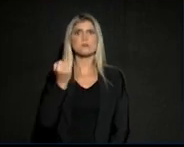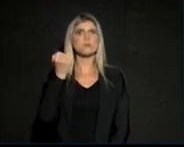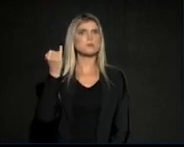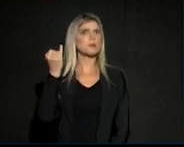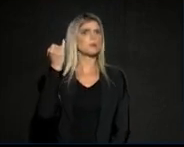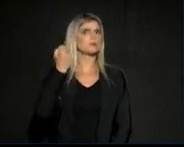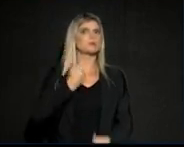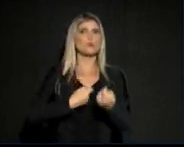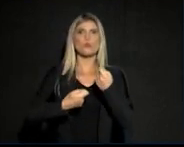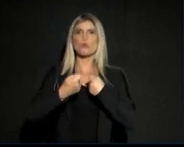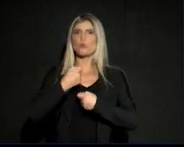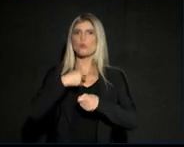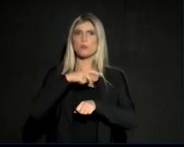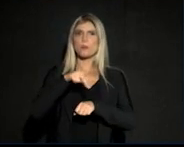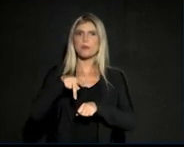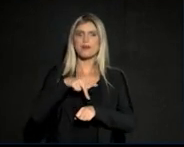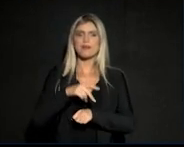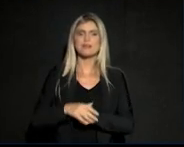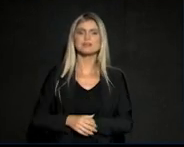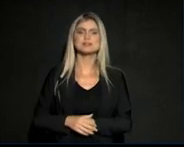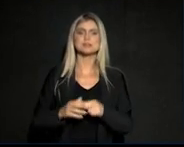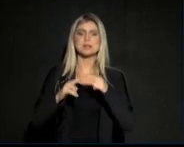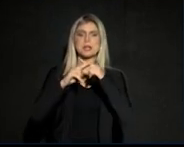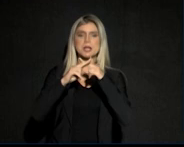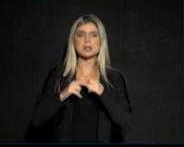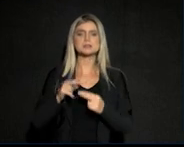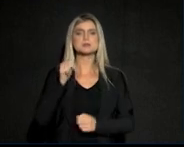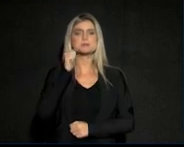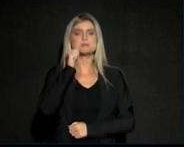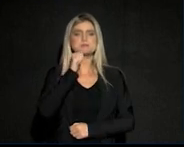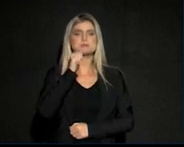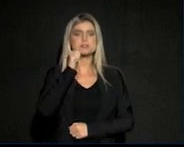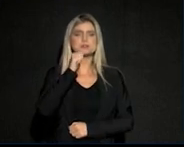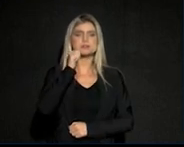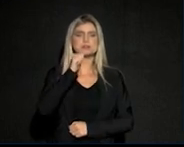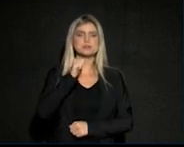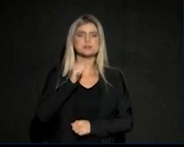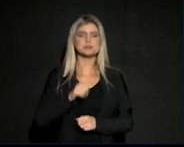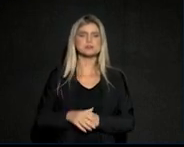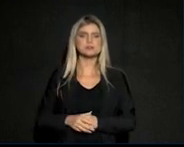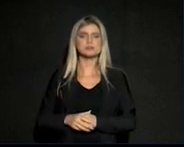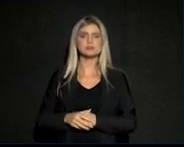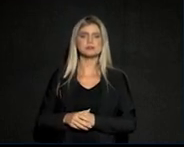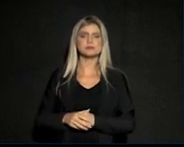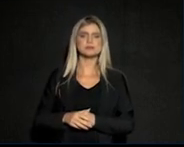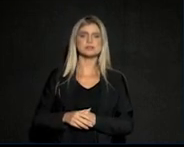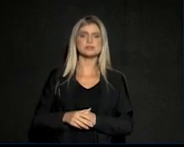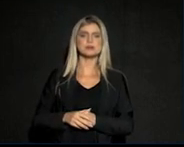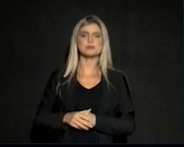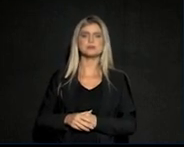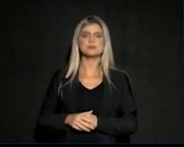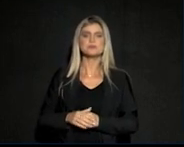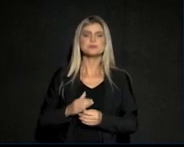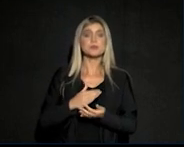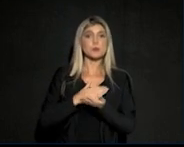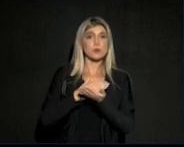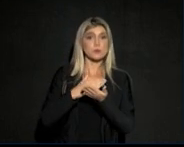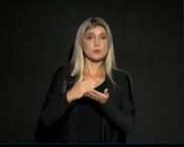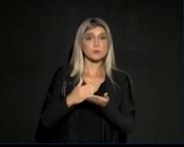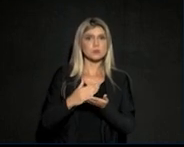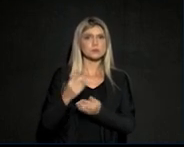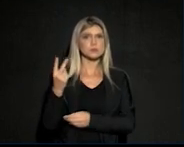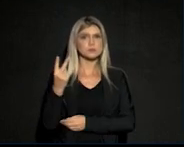hora de companhias do país acham para ela seu assunto preferido eu fico só falando dele mas assim começando da segunda pergunta